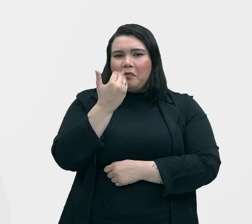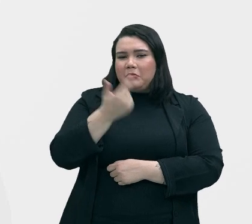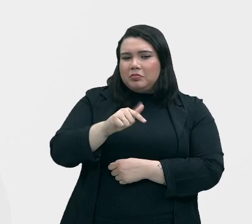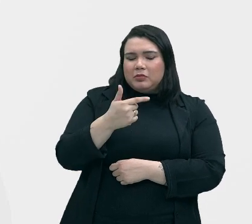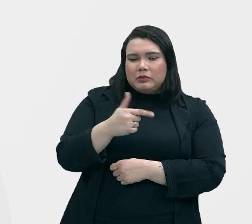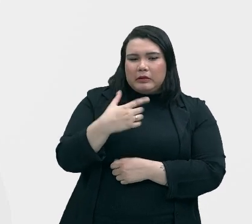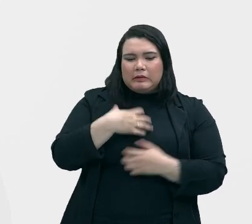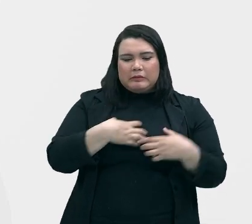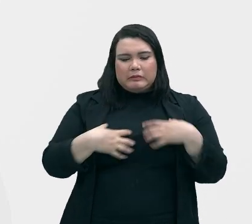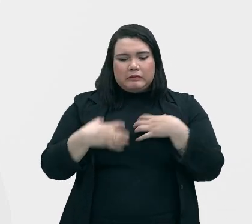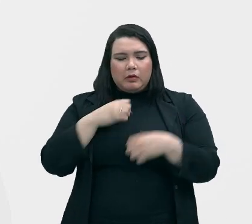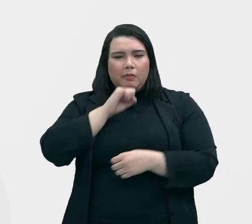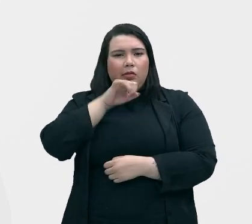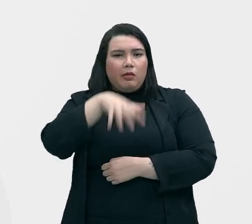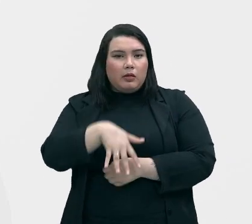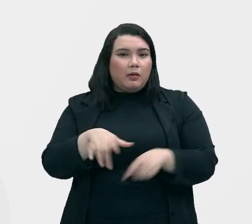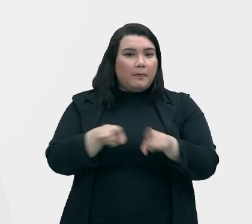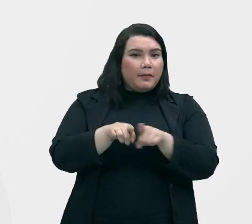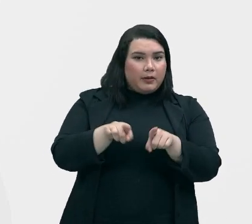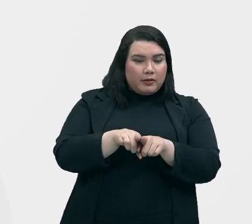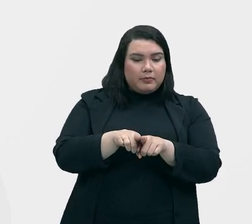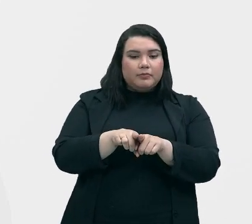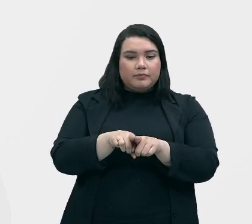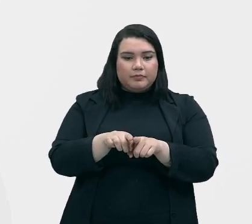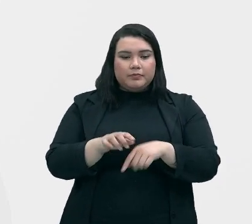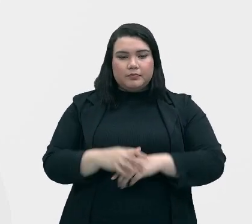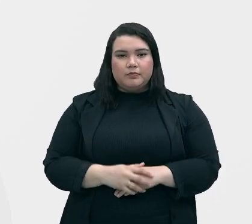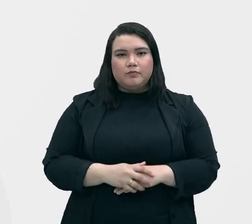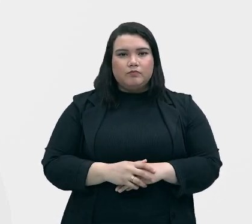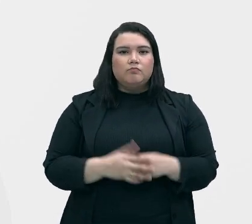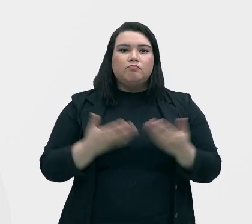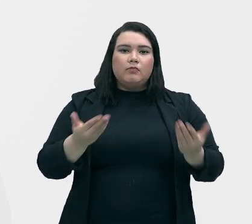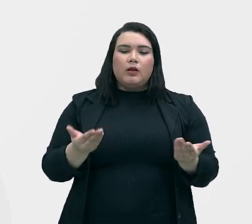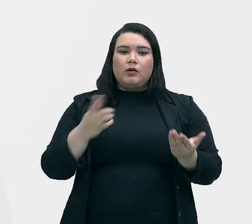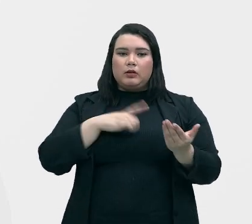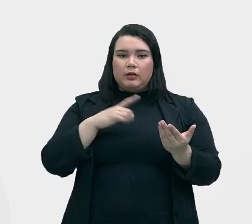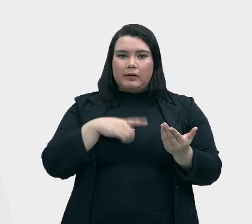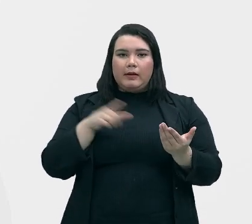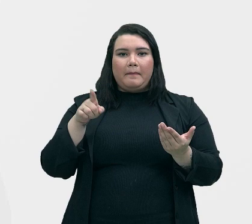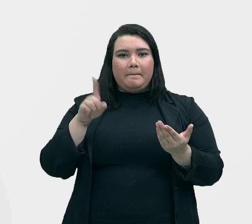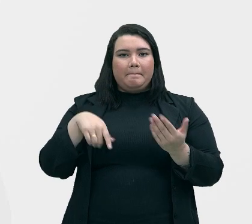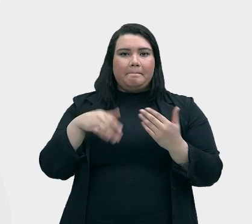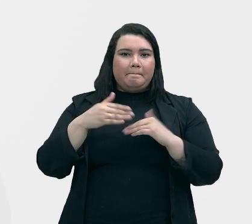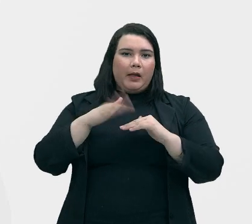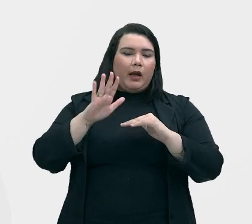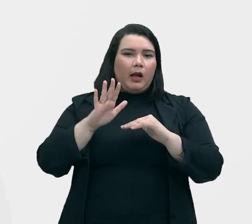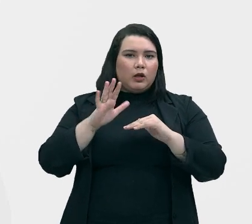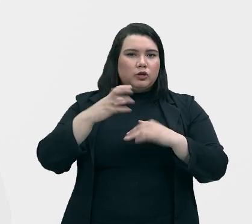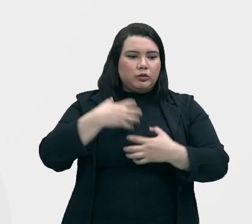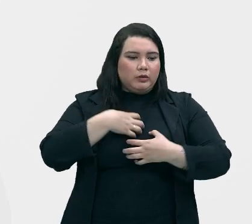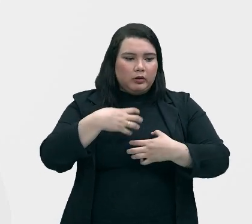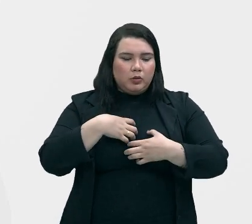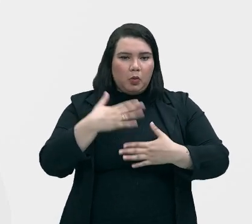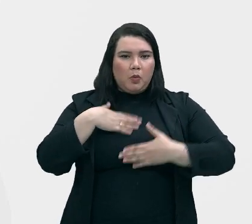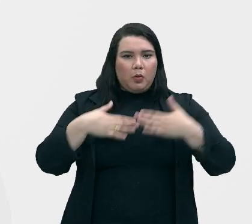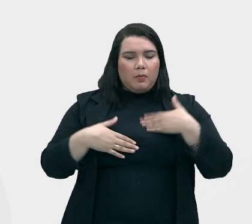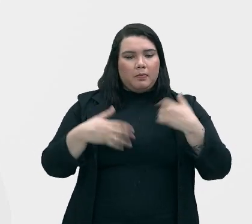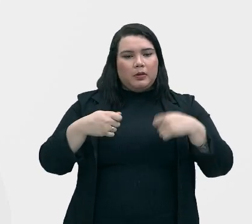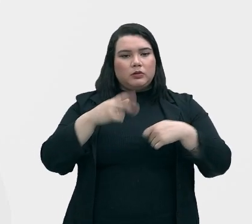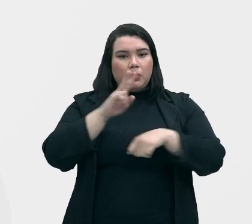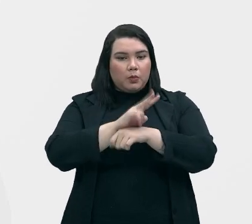apetite, náusea e vômitos, tá? Então, aí a gente já tem um quadro um pouquinho mais agravado, né? Precisa ser cuidado. E